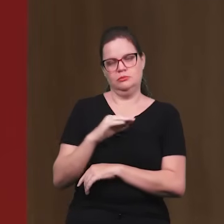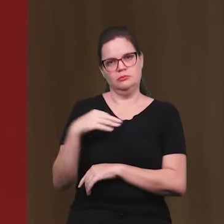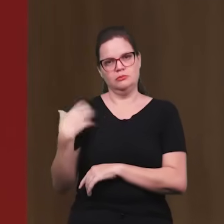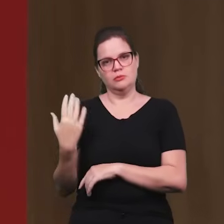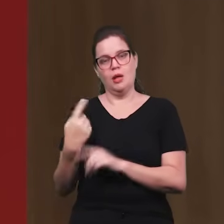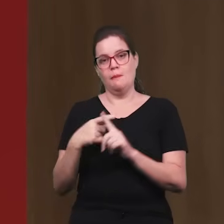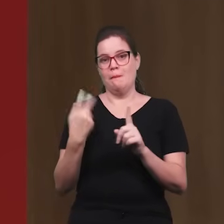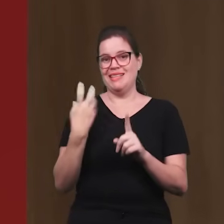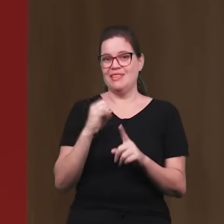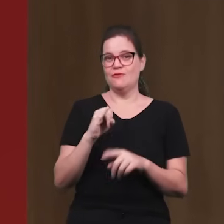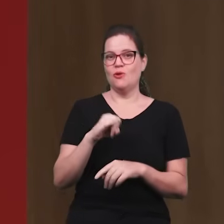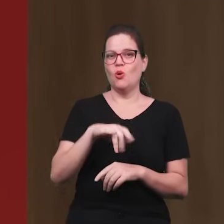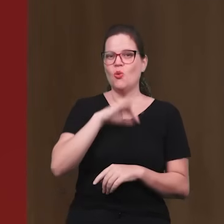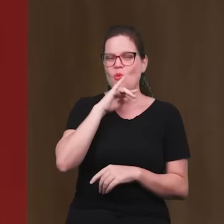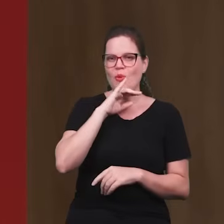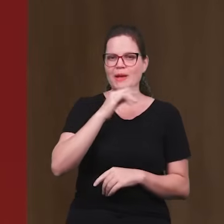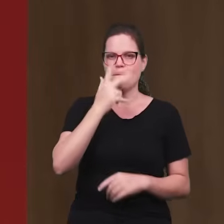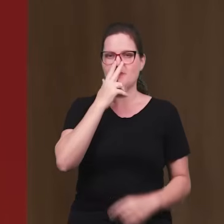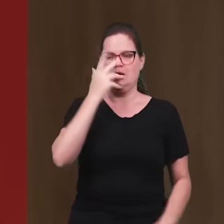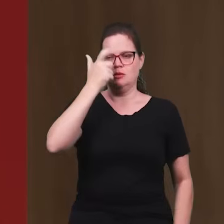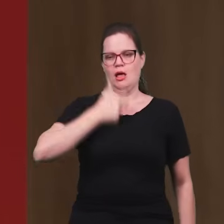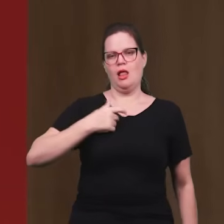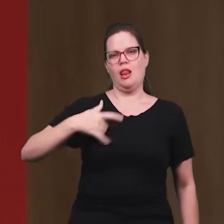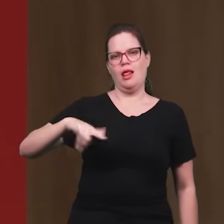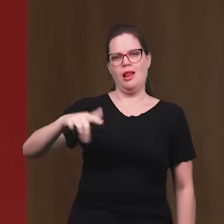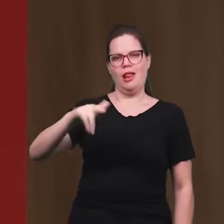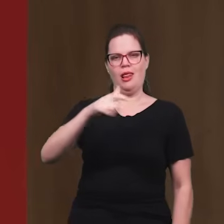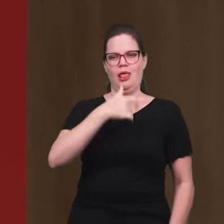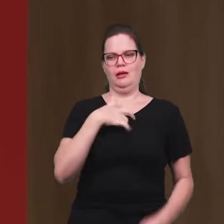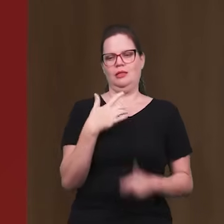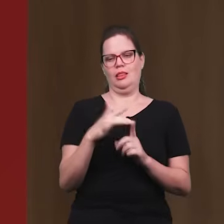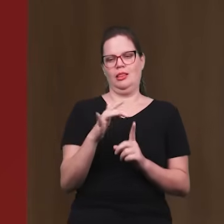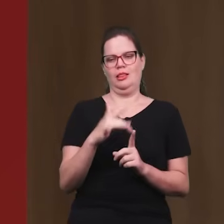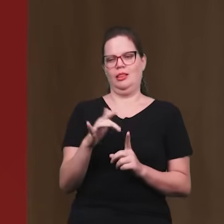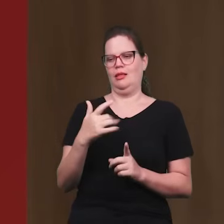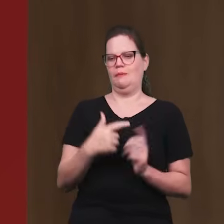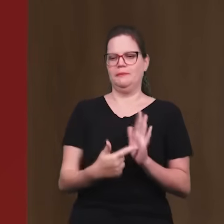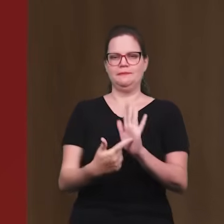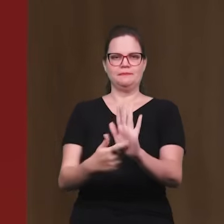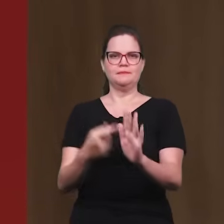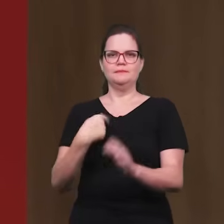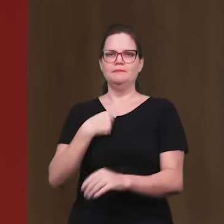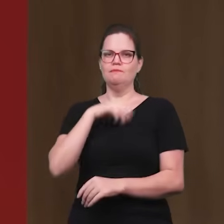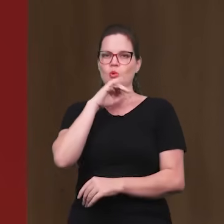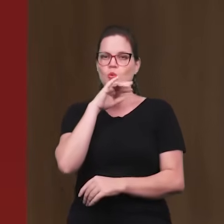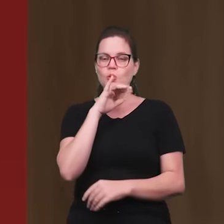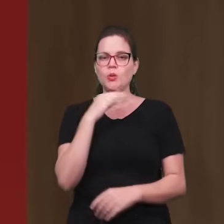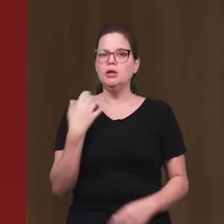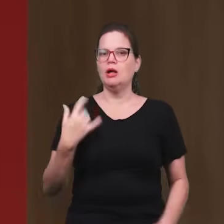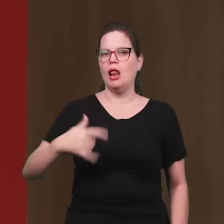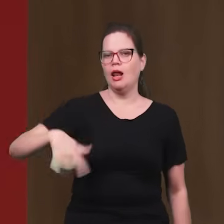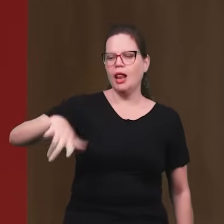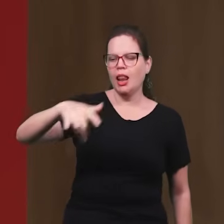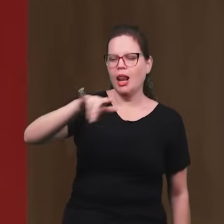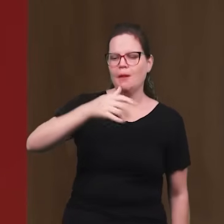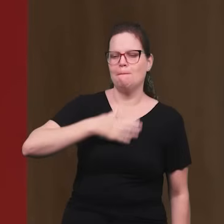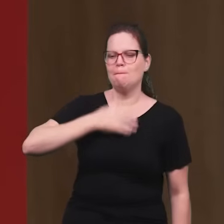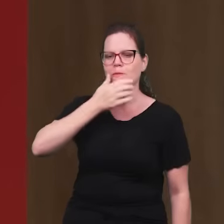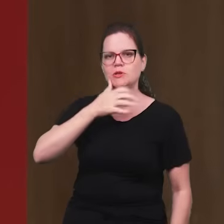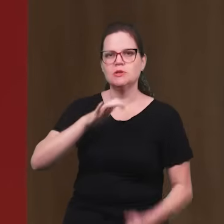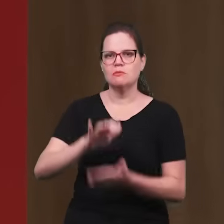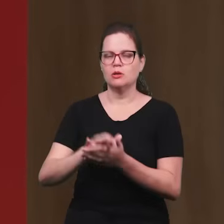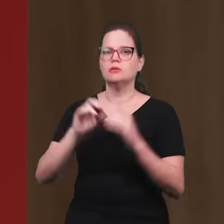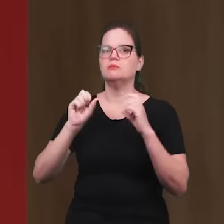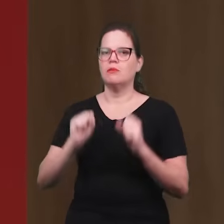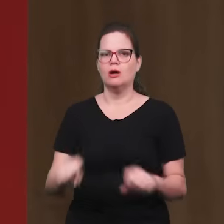negativa, com manipulação, com vitimismo, com sentimentos ruins, né, Andréia? Isso pode ser